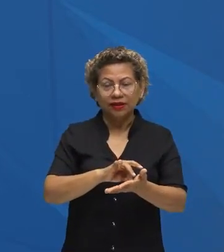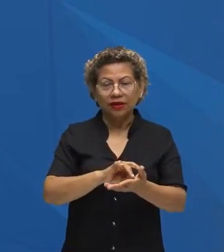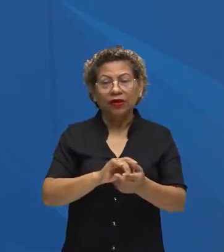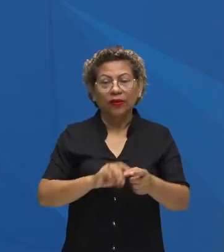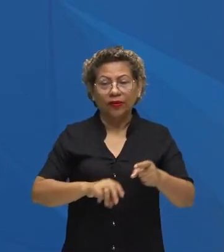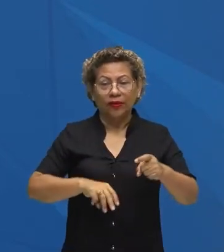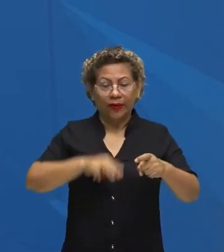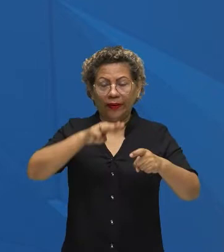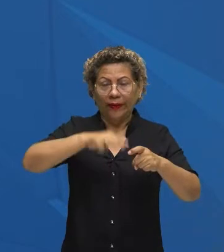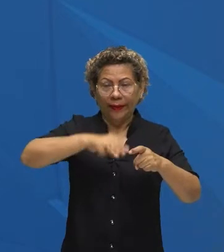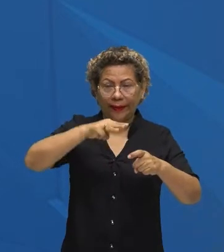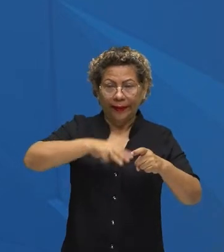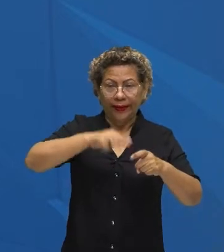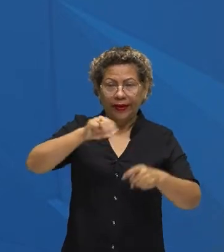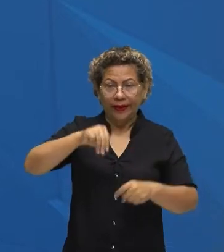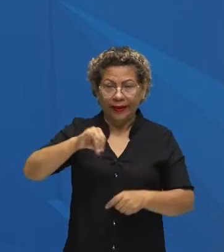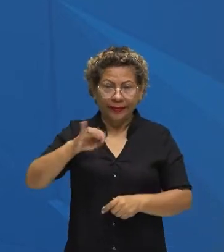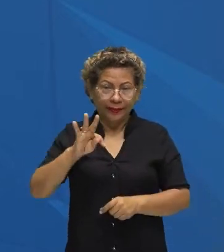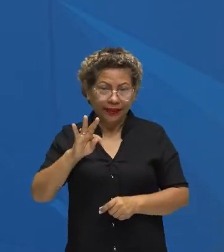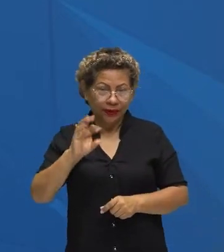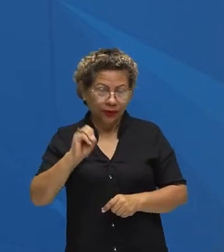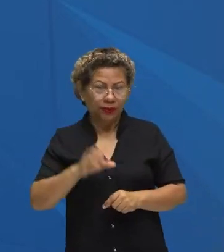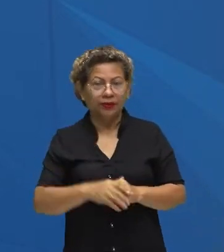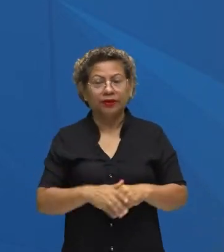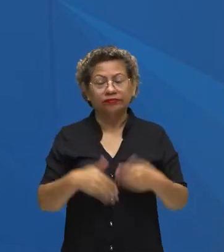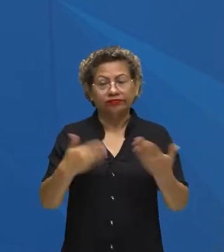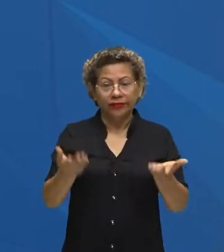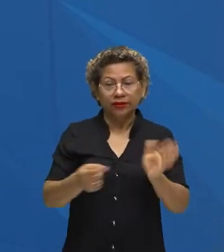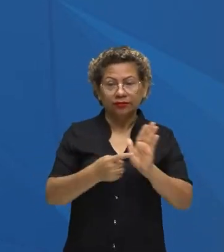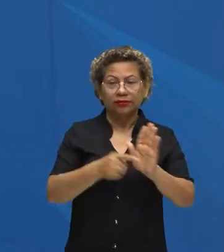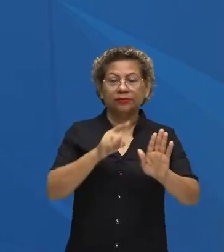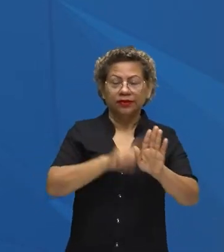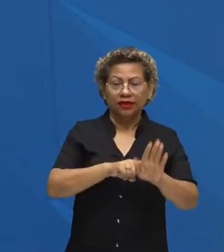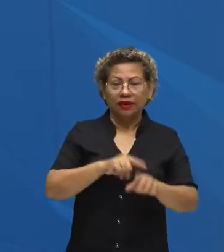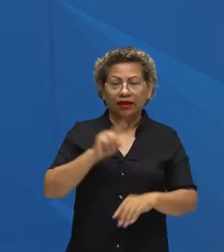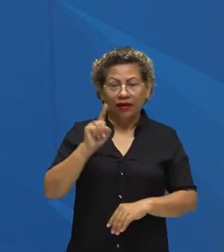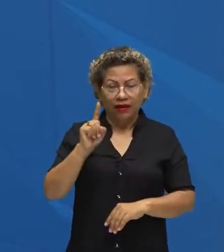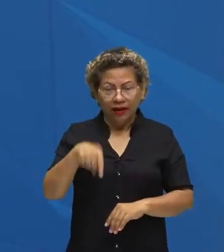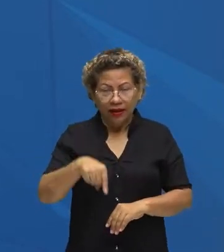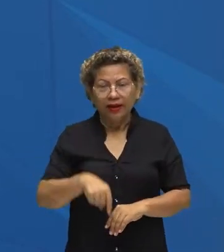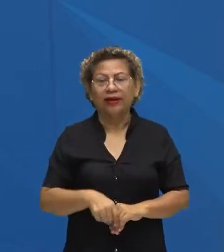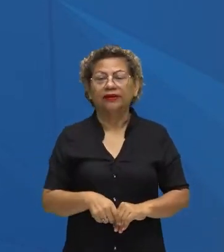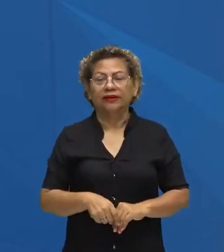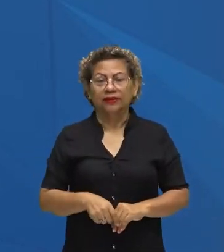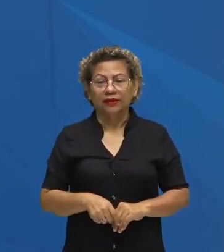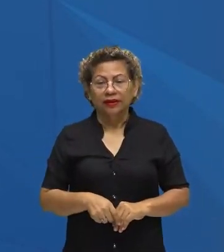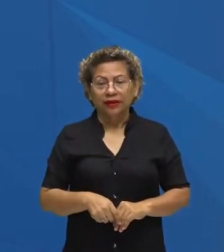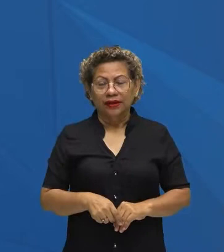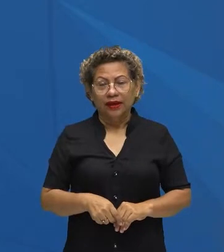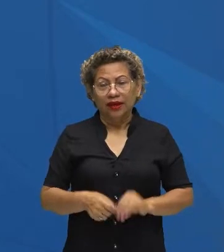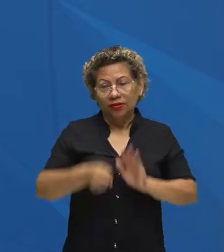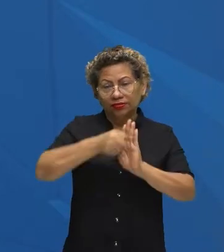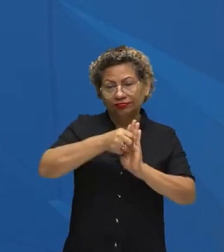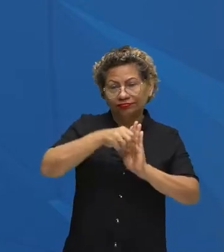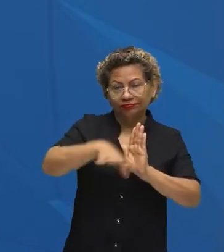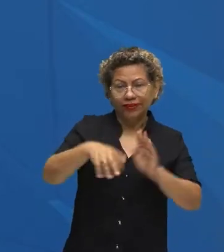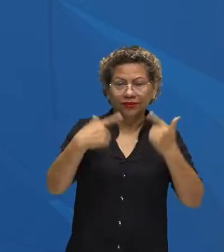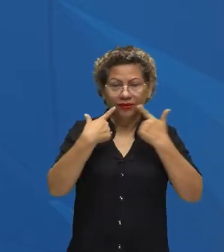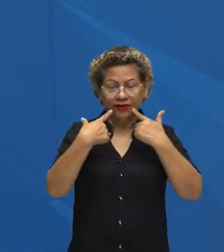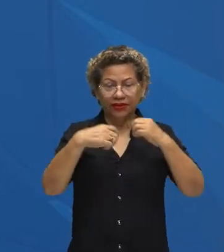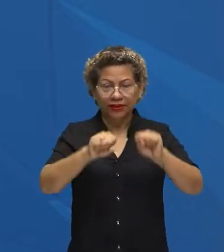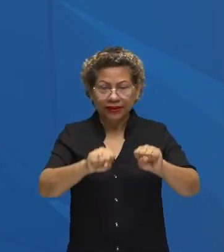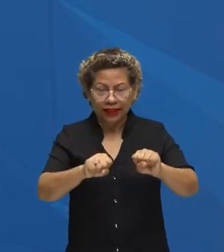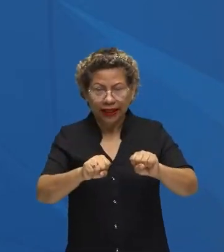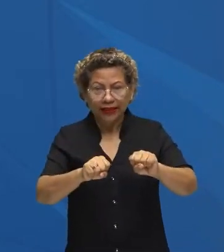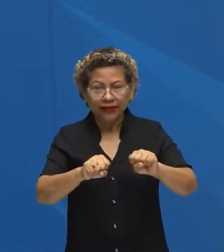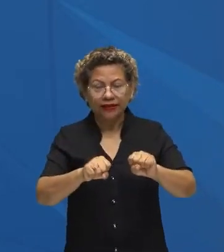então as metáforas, como ela mesma explicou, são figuras de linguagem que trazem aí comparações, né, implícitas, sem a